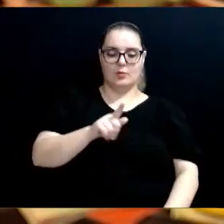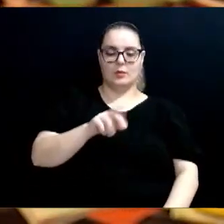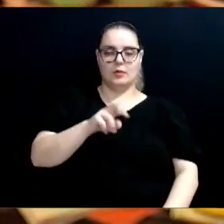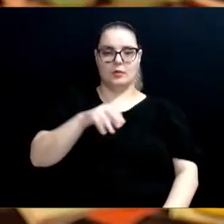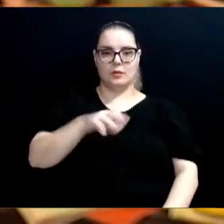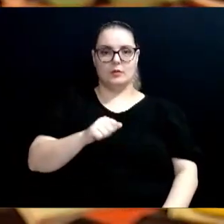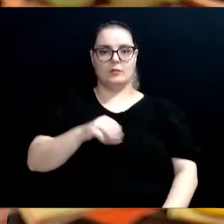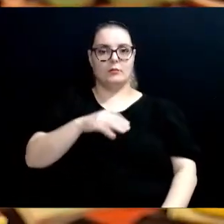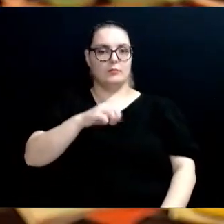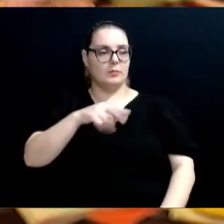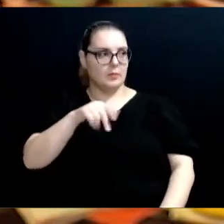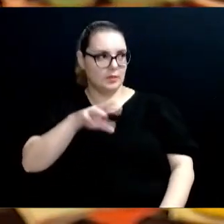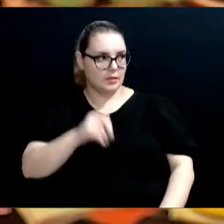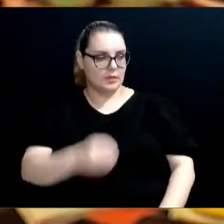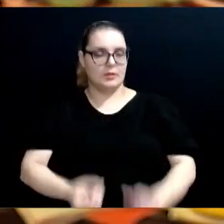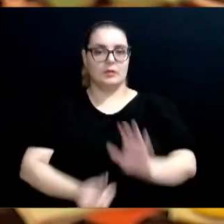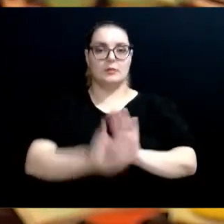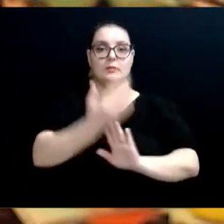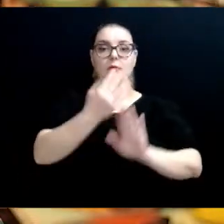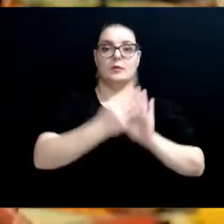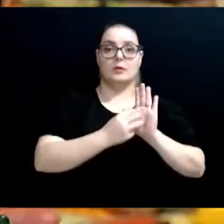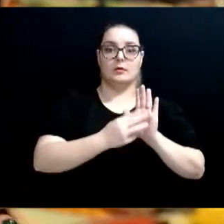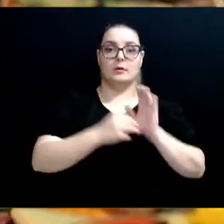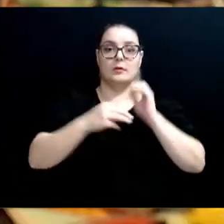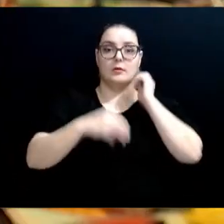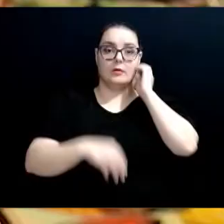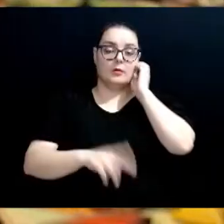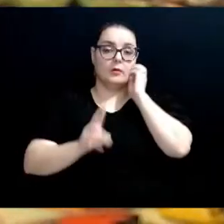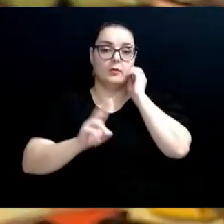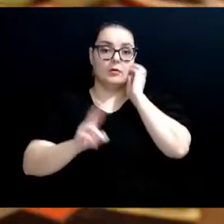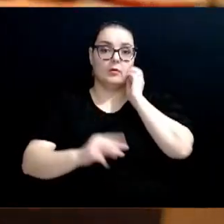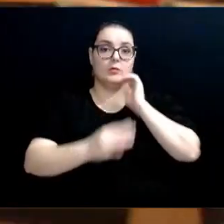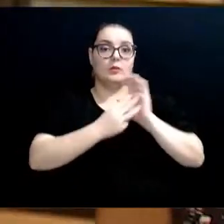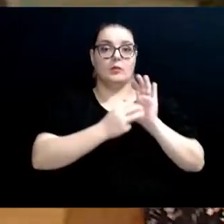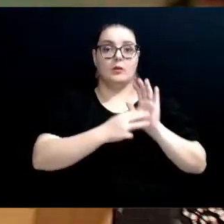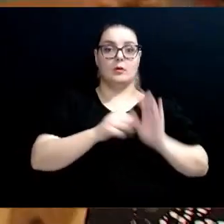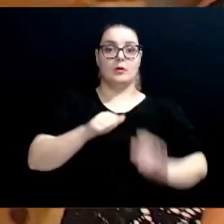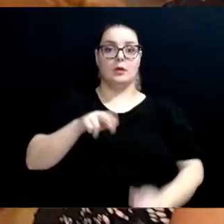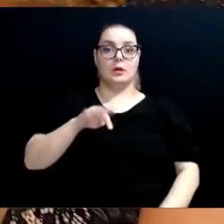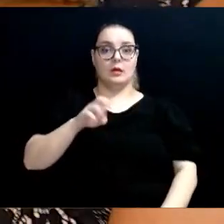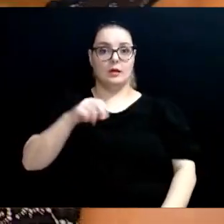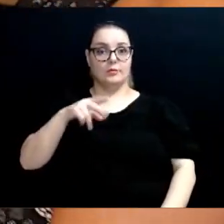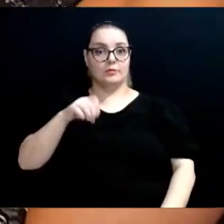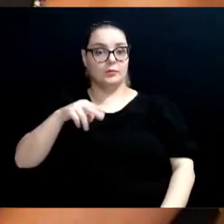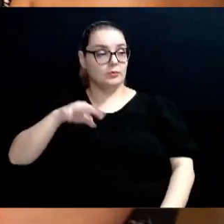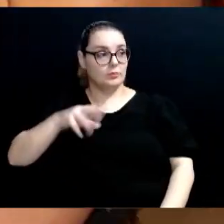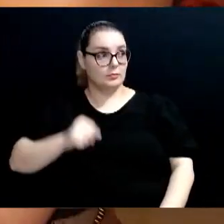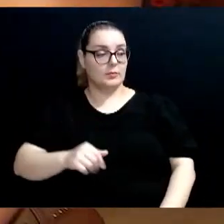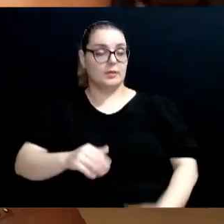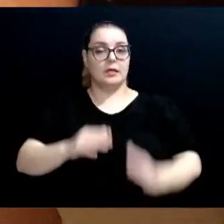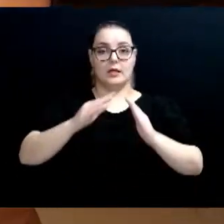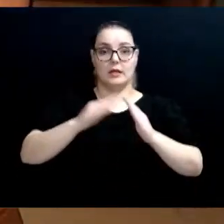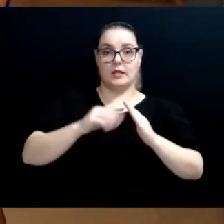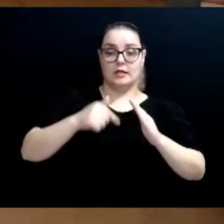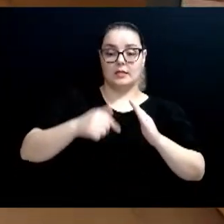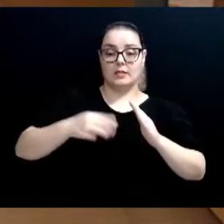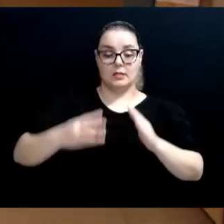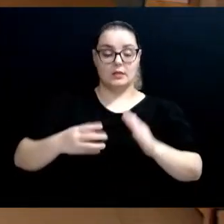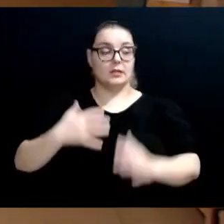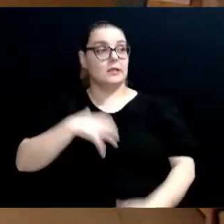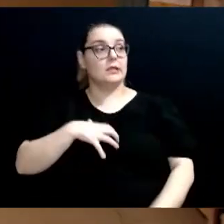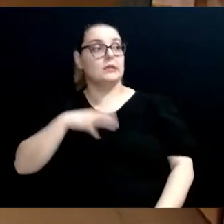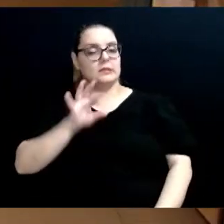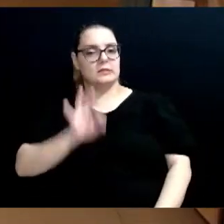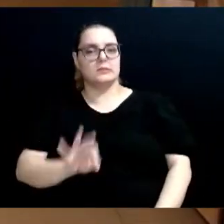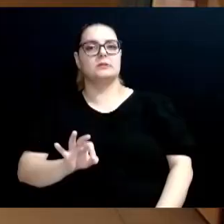nós três conversando, desenvolvemos esse curso que chamamos de Programa Mercado, criamos